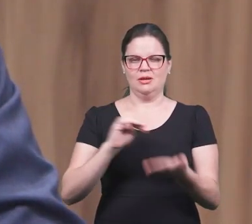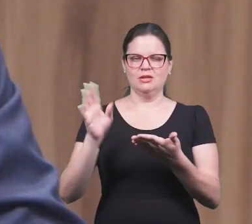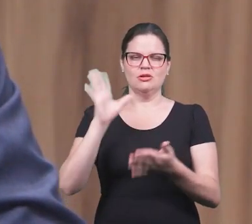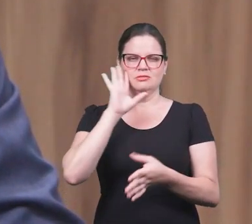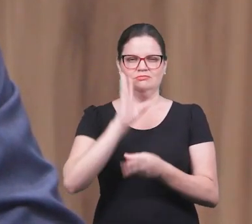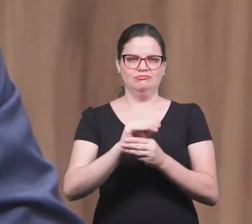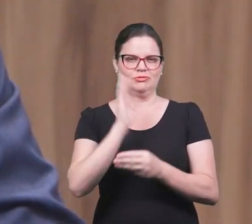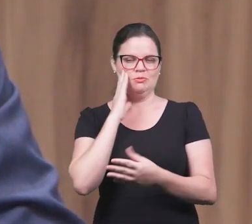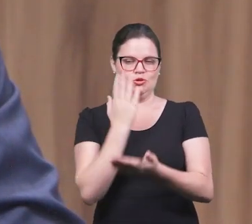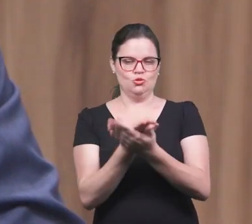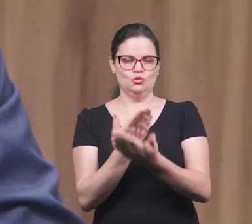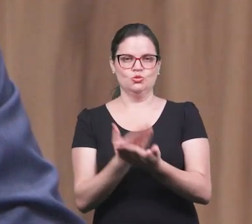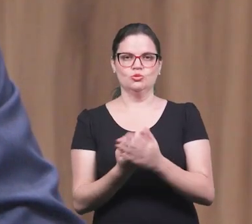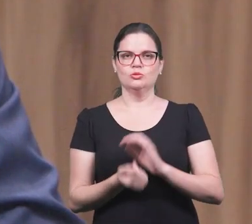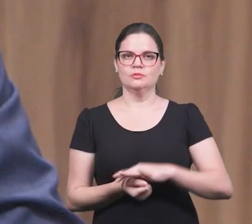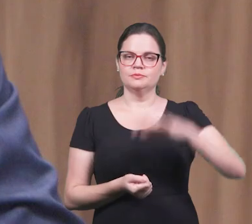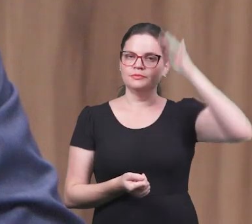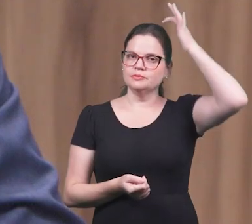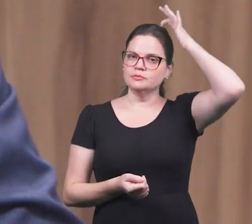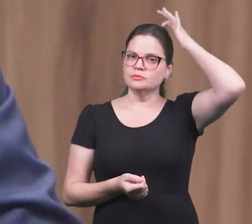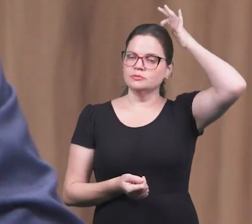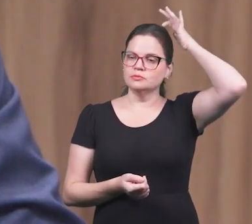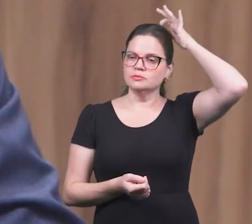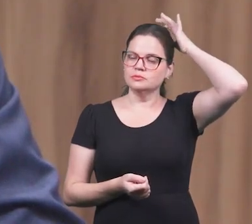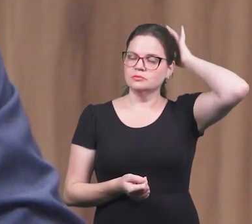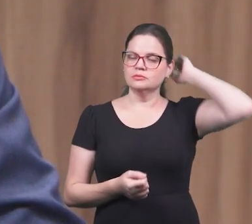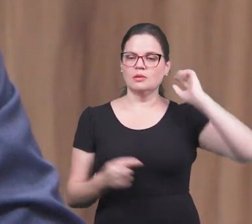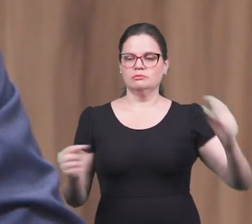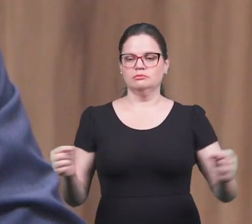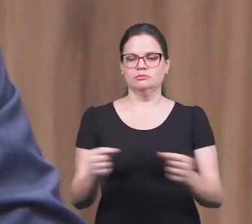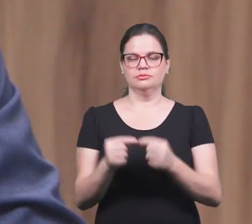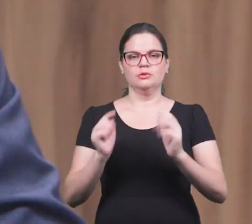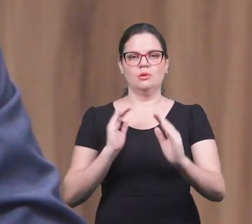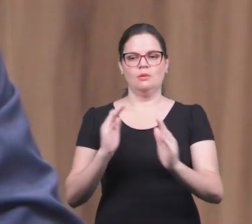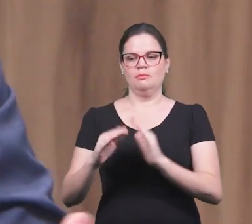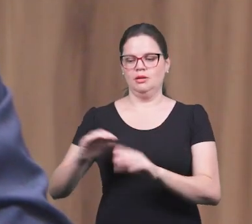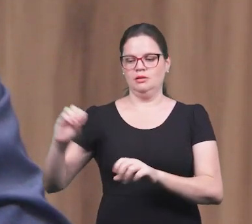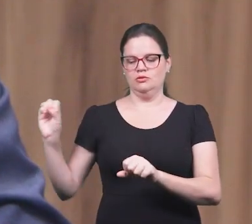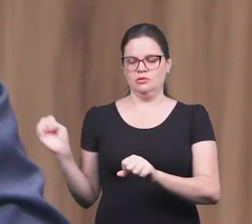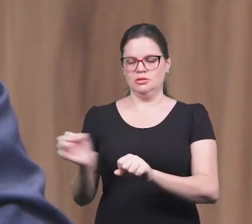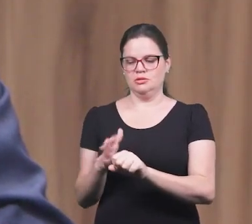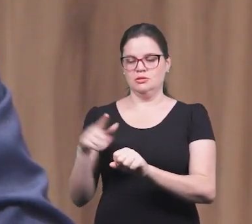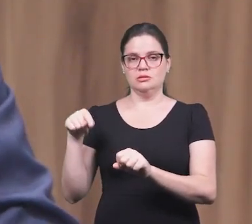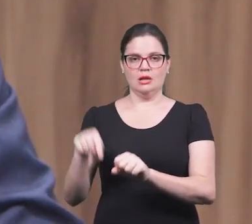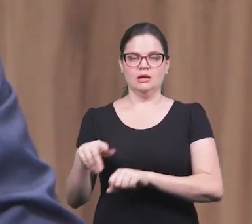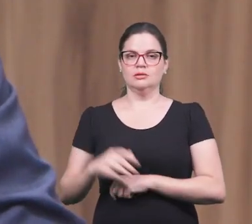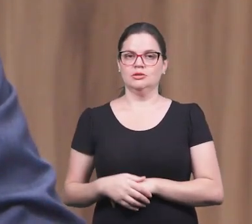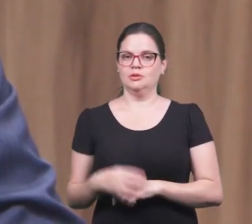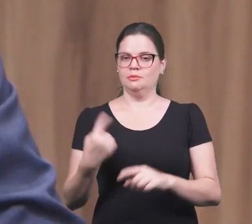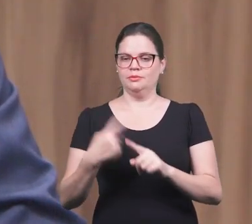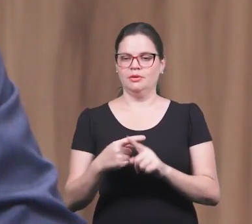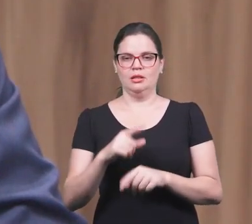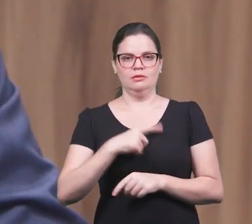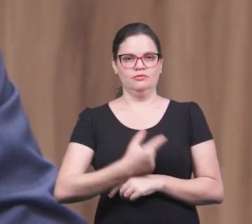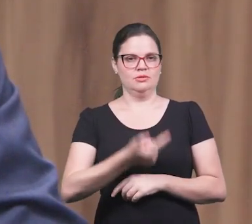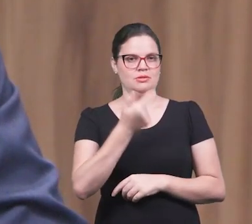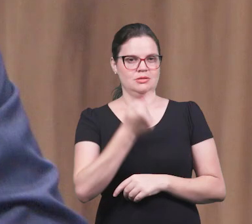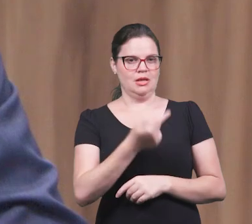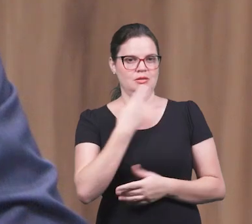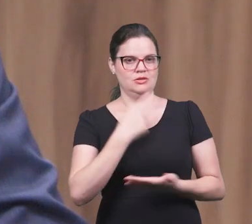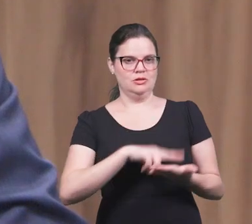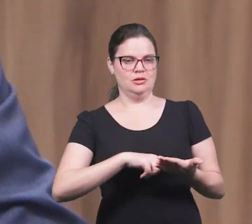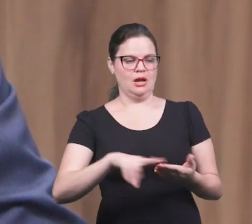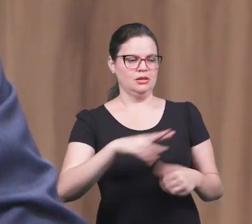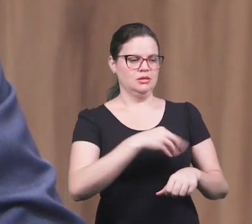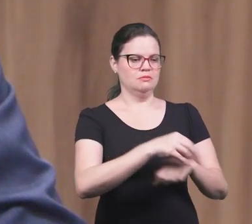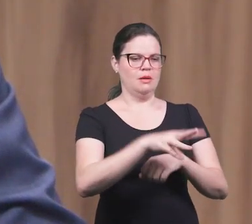se dá exatamente no período escrito à igreja de Sardes, que foram as 7 cartas escritas às